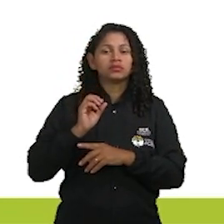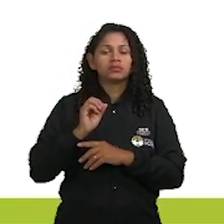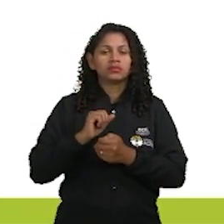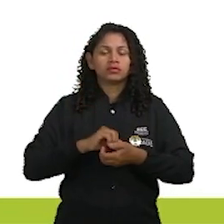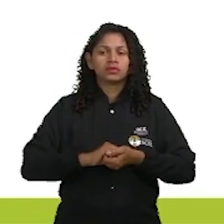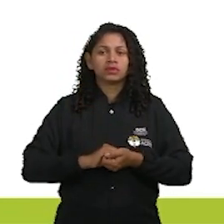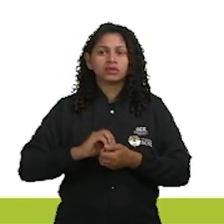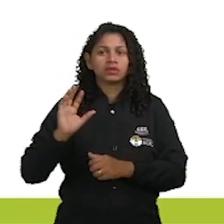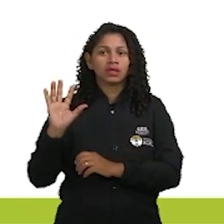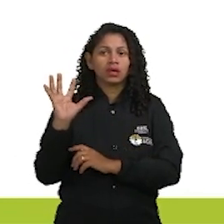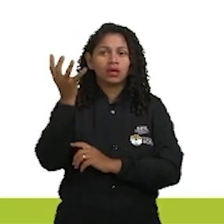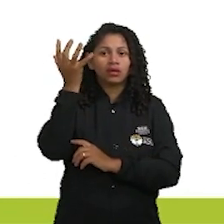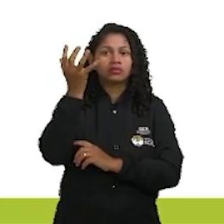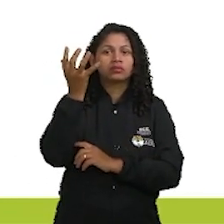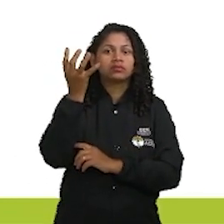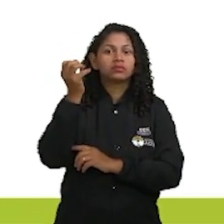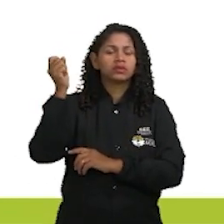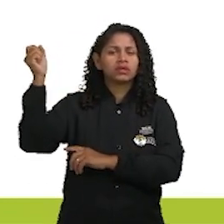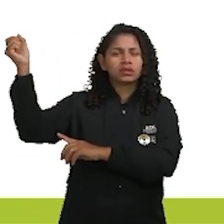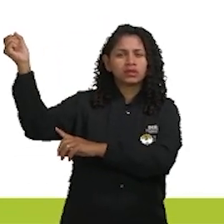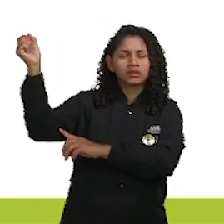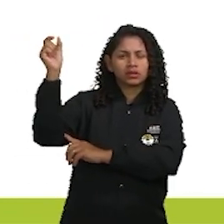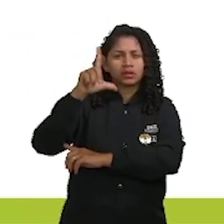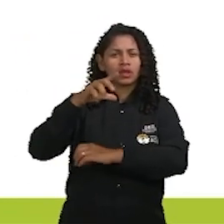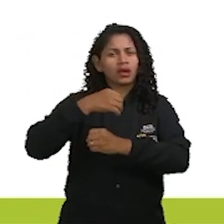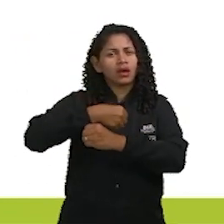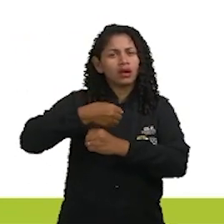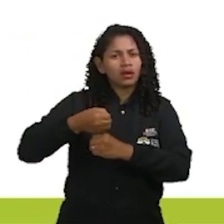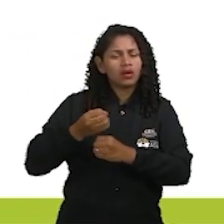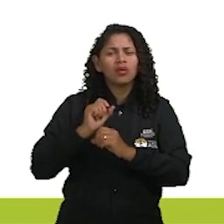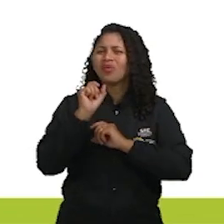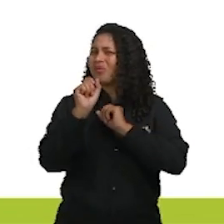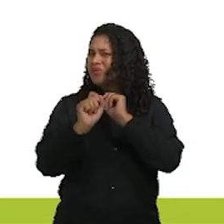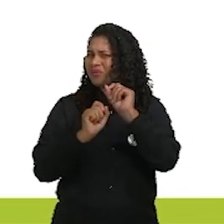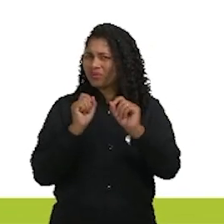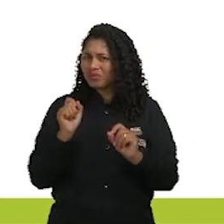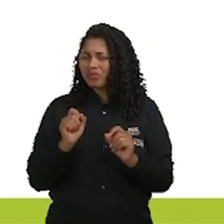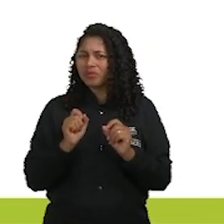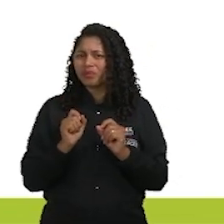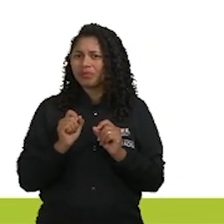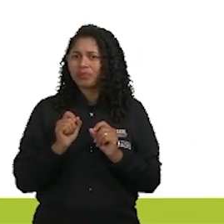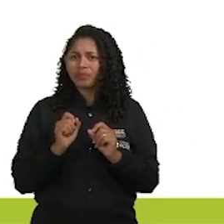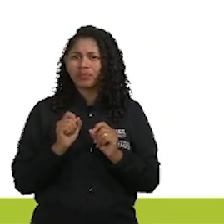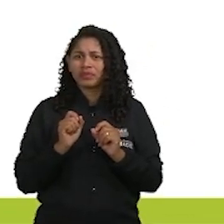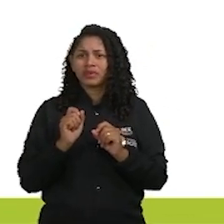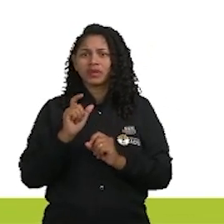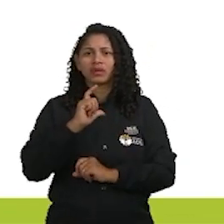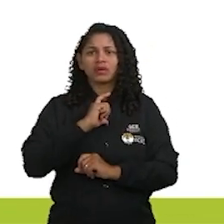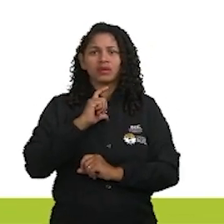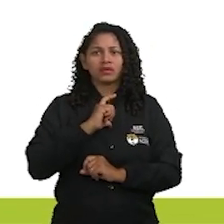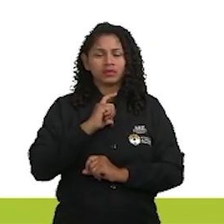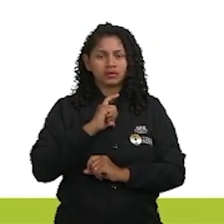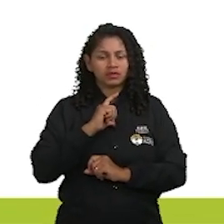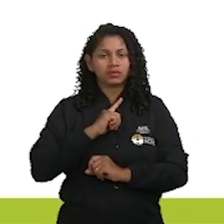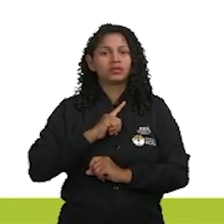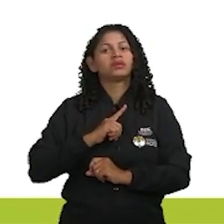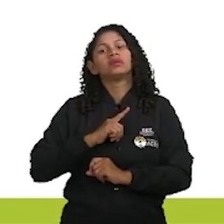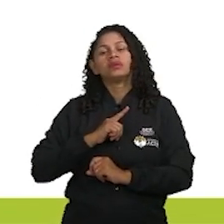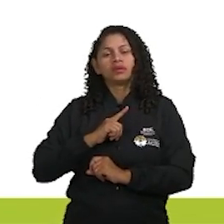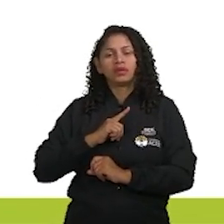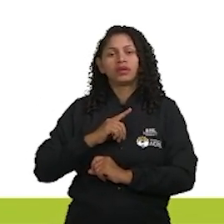na reação 1, o que acontece na reação 1? Nós temos ali o dióxido de